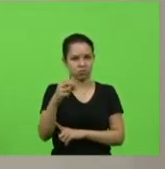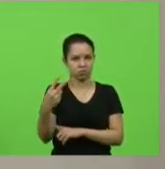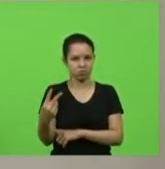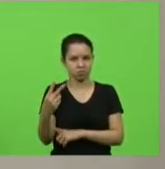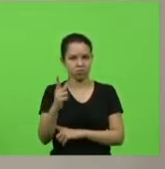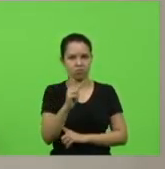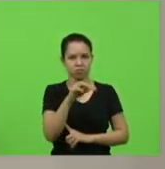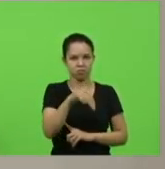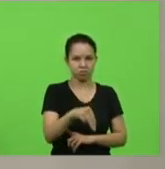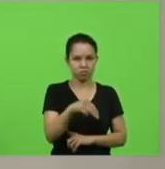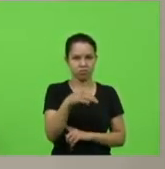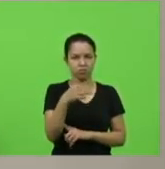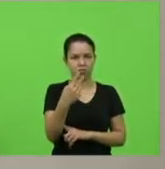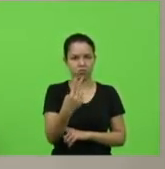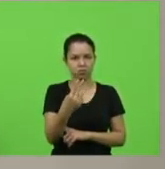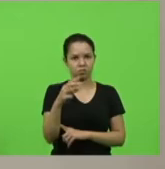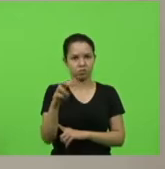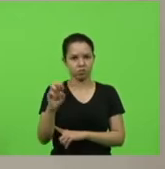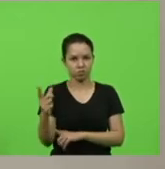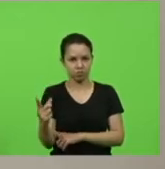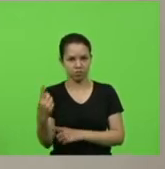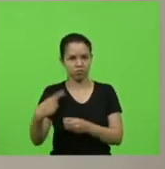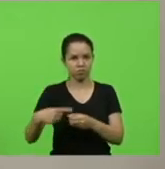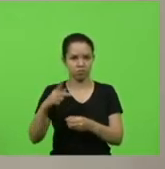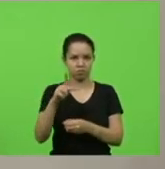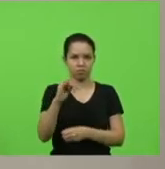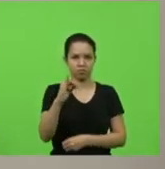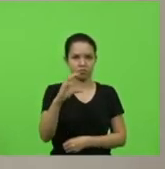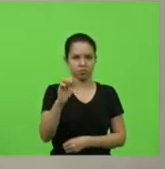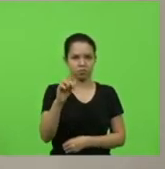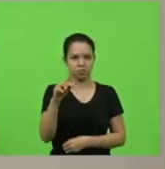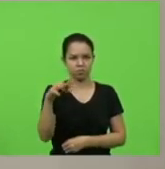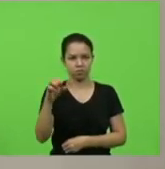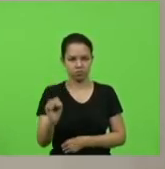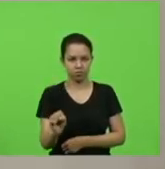localidade de Picadas, município de Alfredo Wagner. Em discussão.